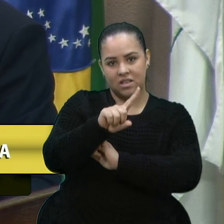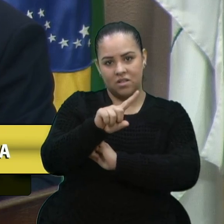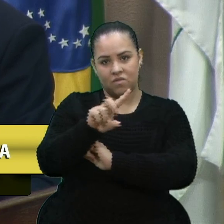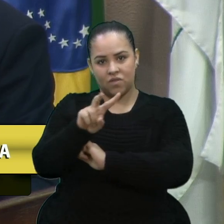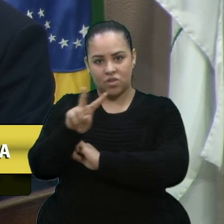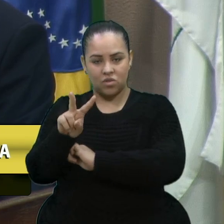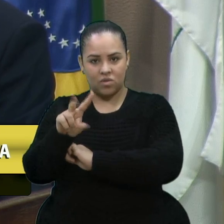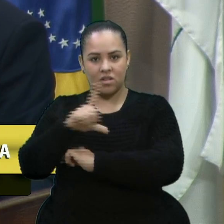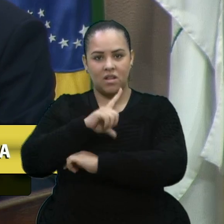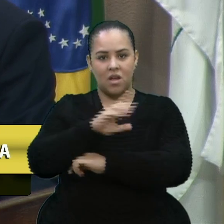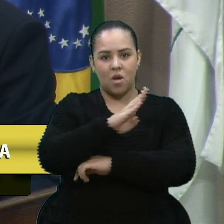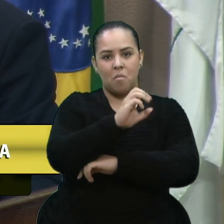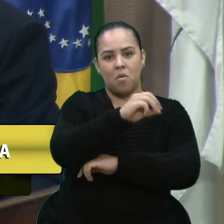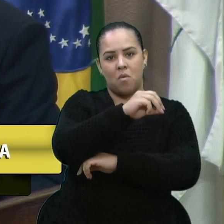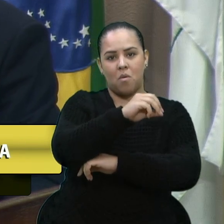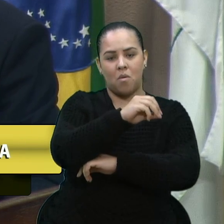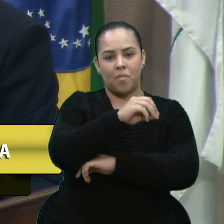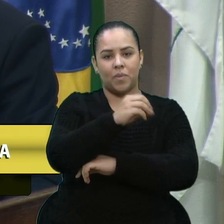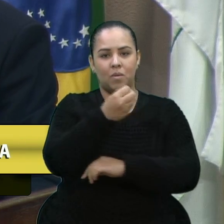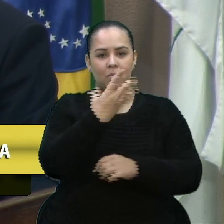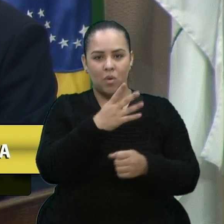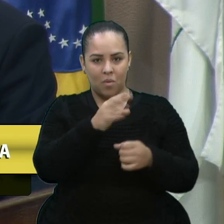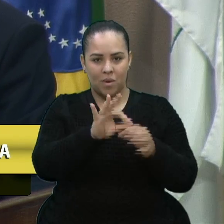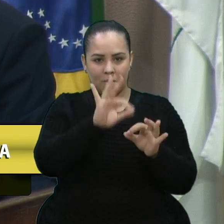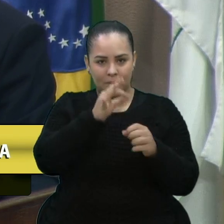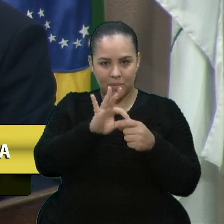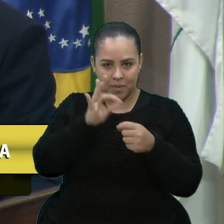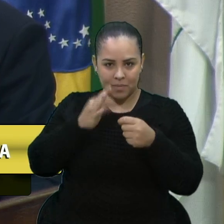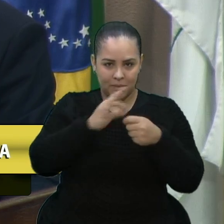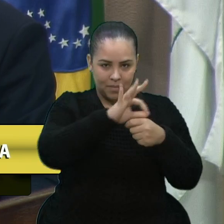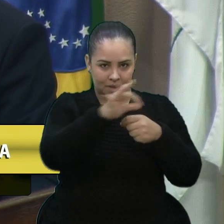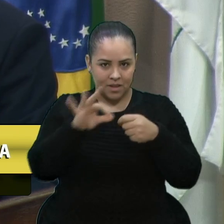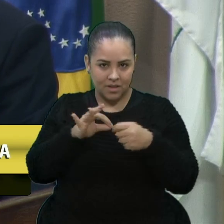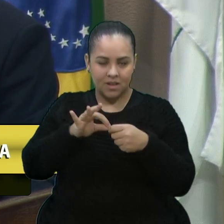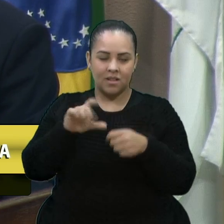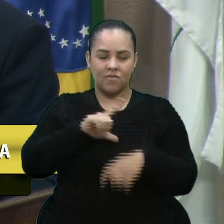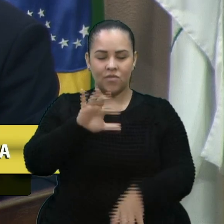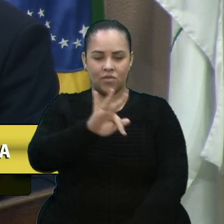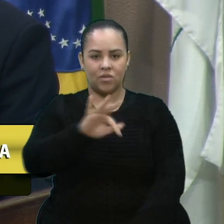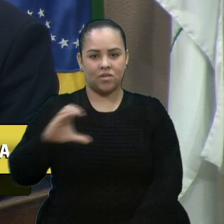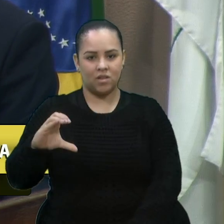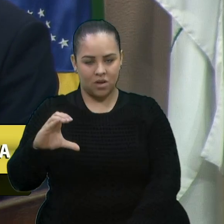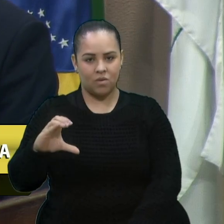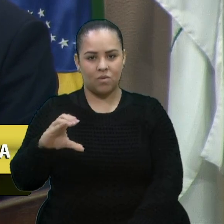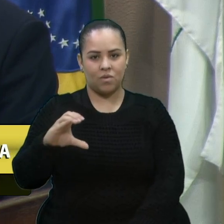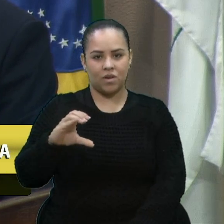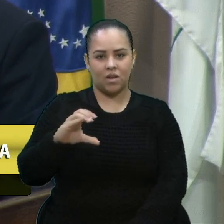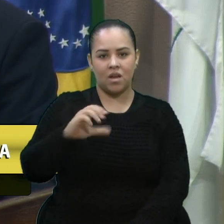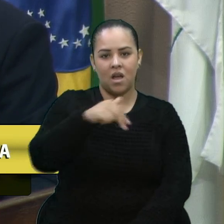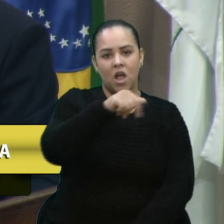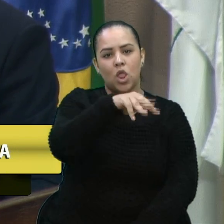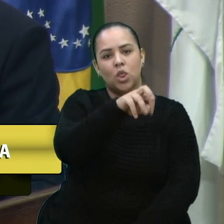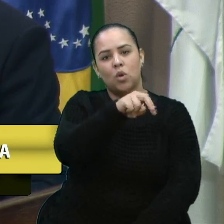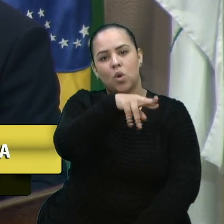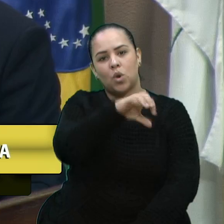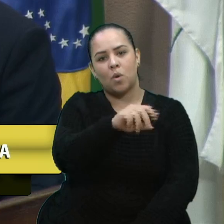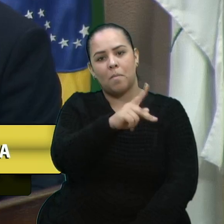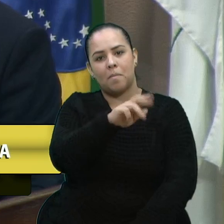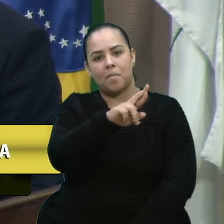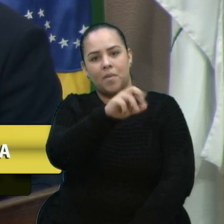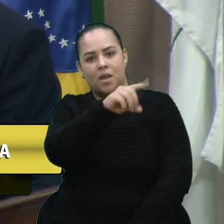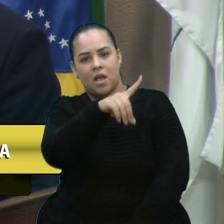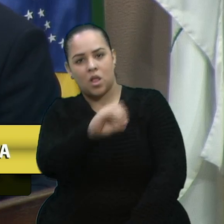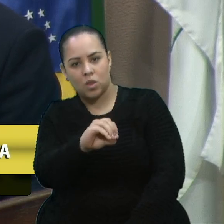Bom Princípio, quilômetro 99 Flores da Cunha, 132 Antônio Prado, o quilômetro 50 Farroupilha